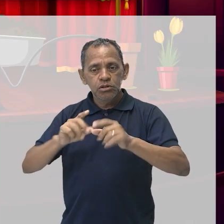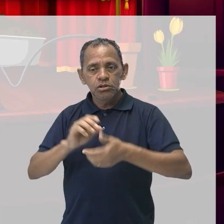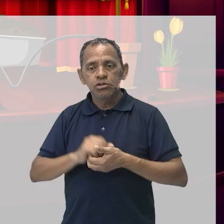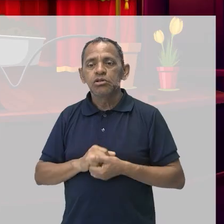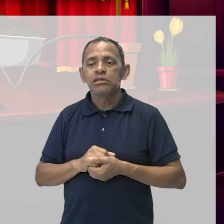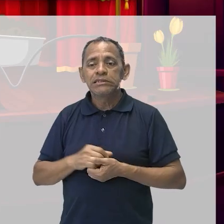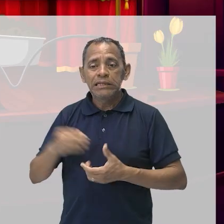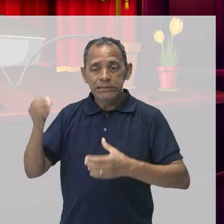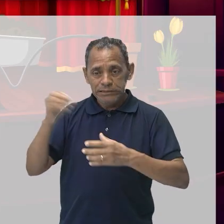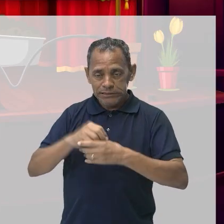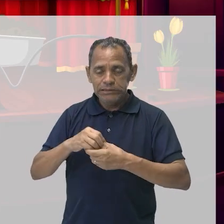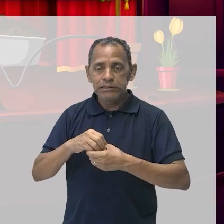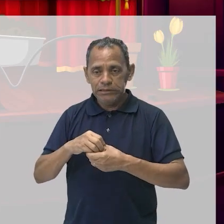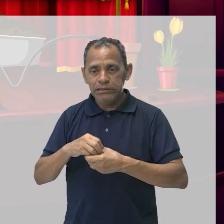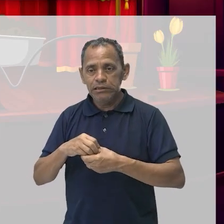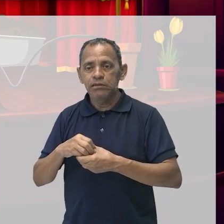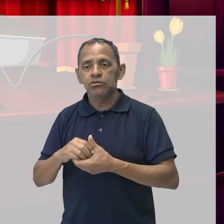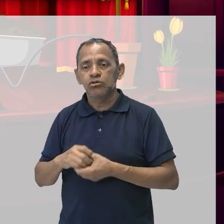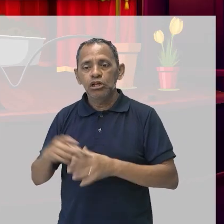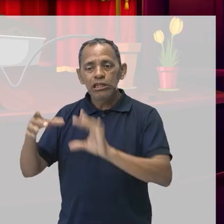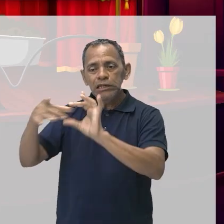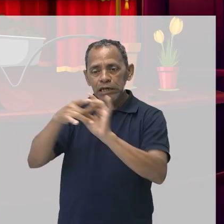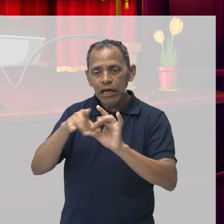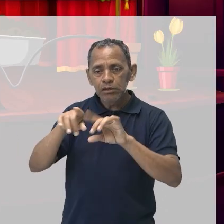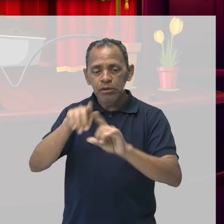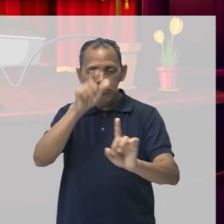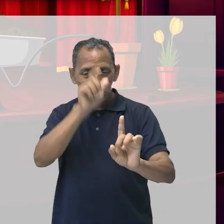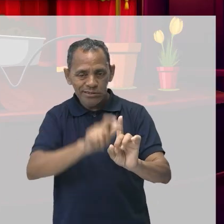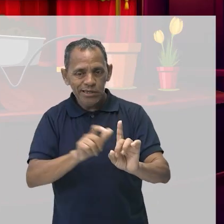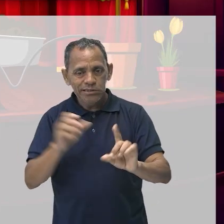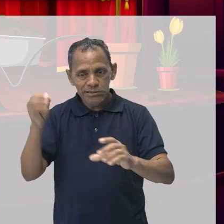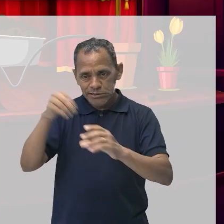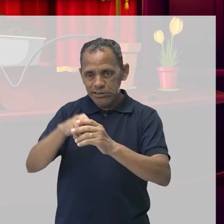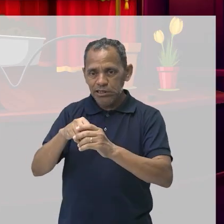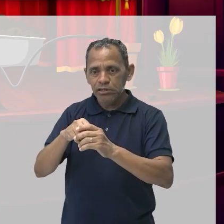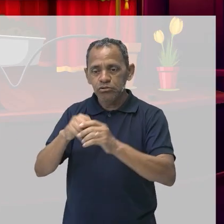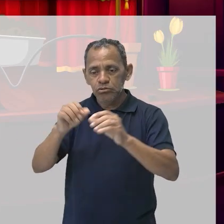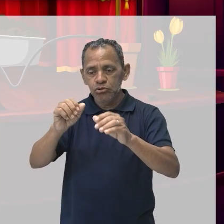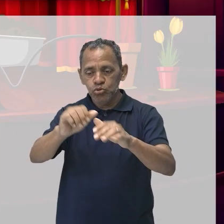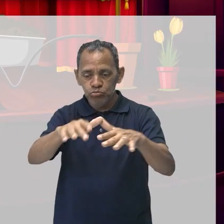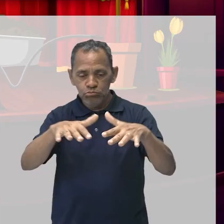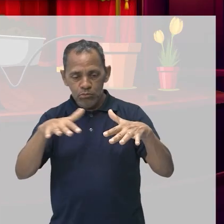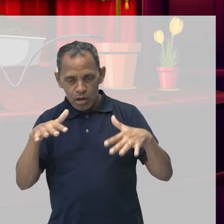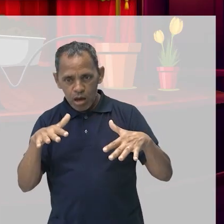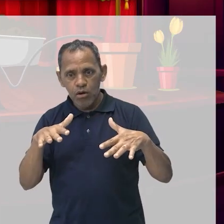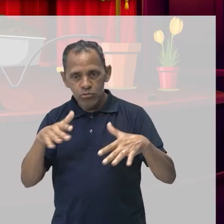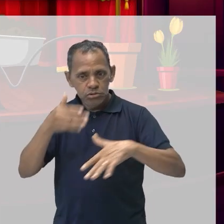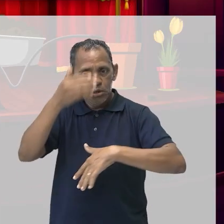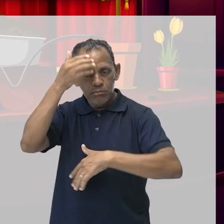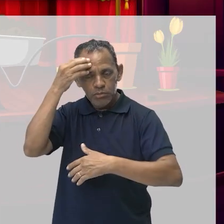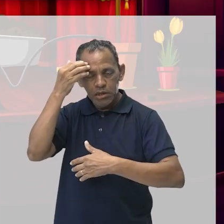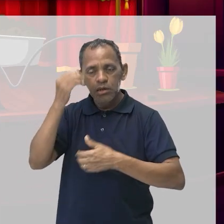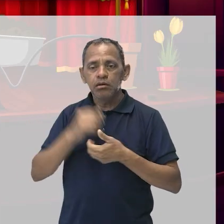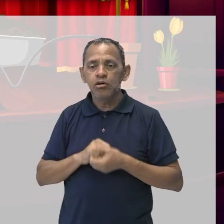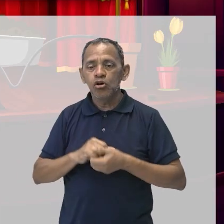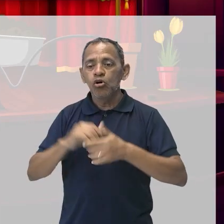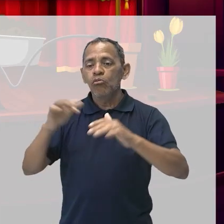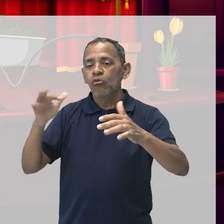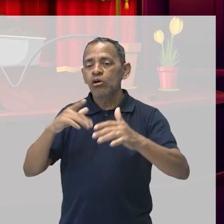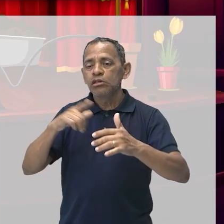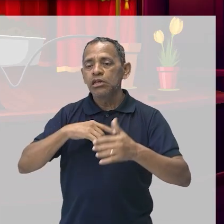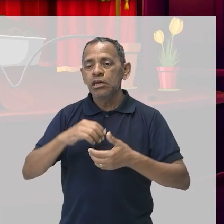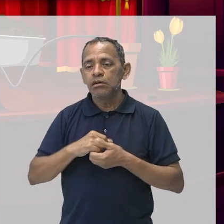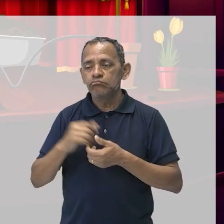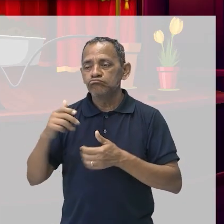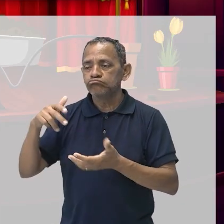personagem. E esses personagens, dentro do palco, eles têm que saber até onde eles podem se movimentar. Será que a